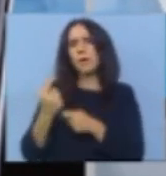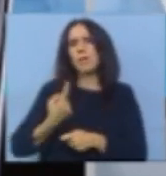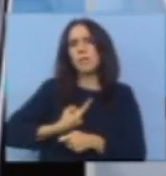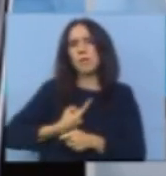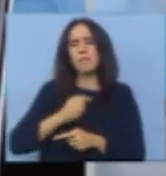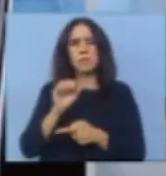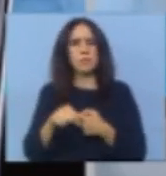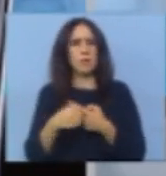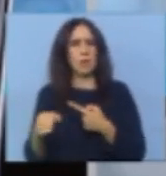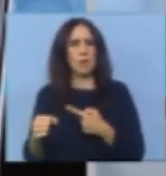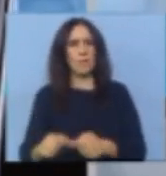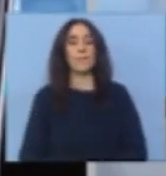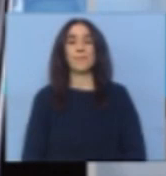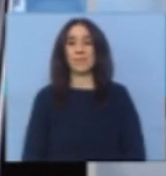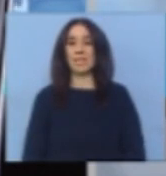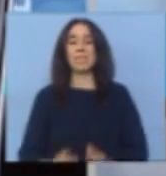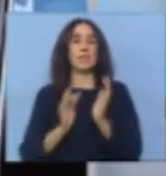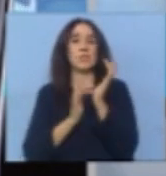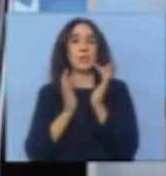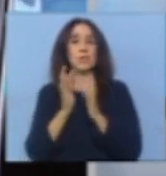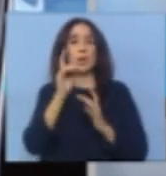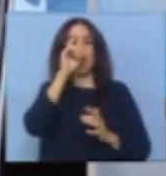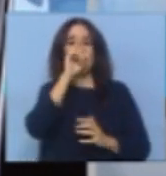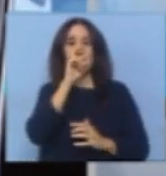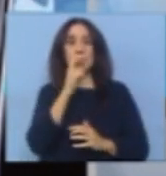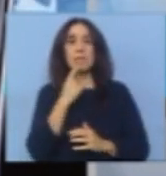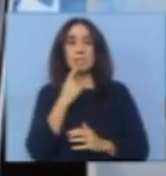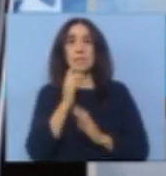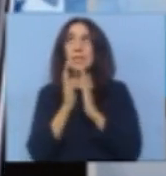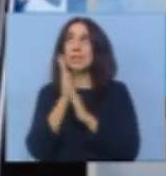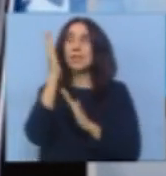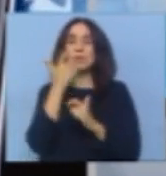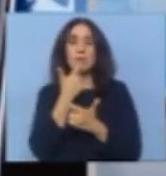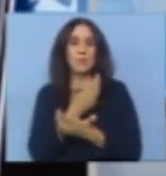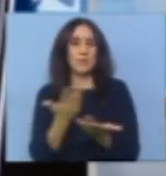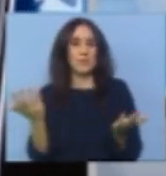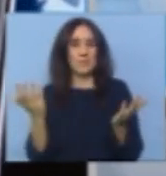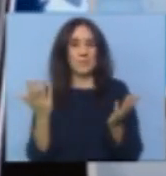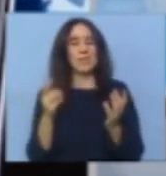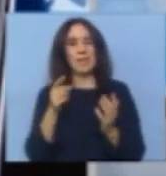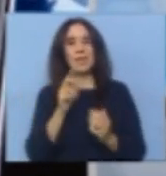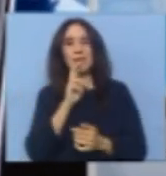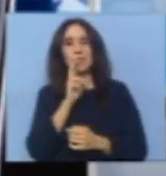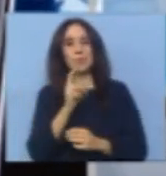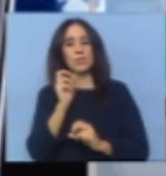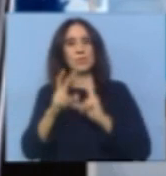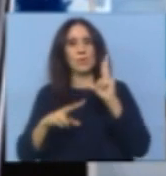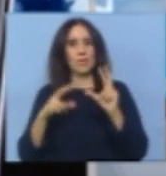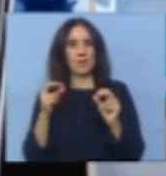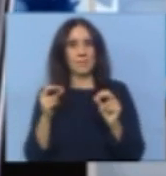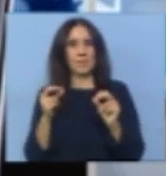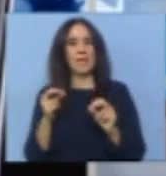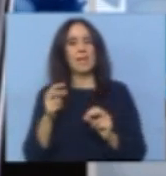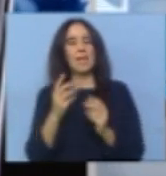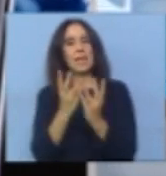E Jesus vem recordar, quer dizer, de Deus é que é tudo. E esta é que é a resposta inovadora. Eles